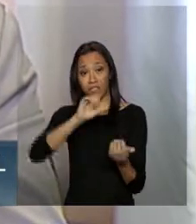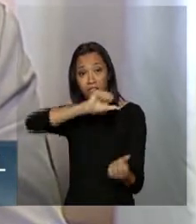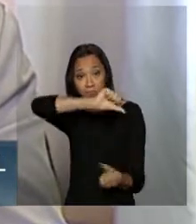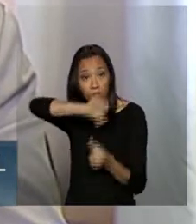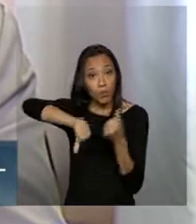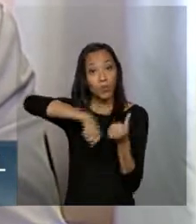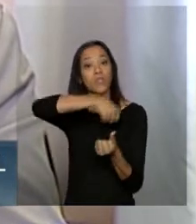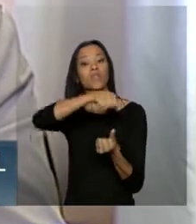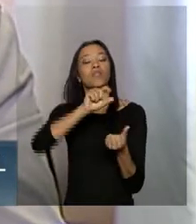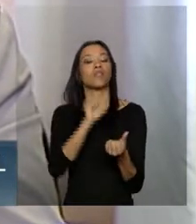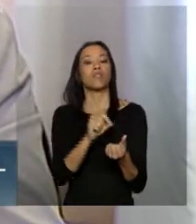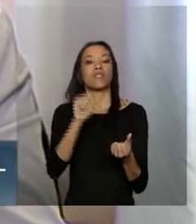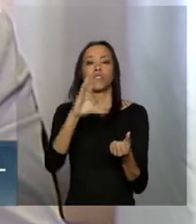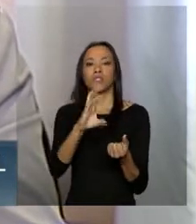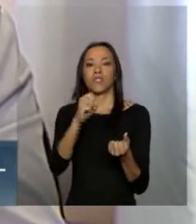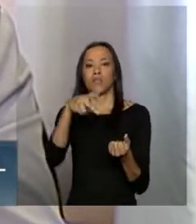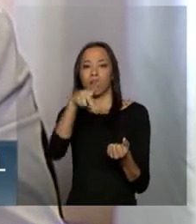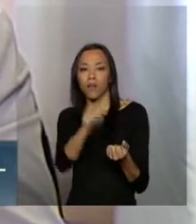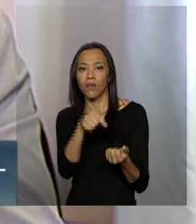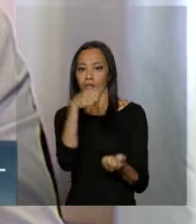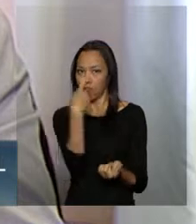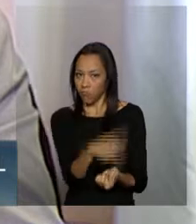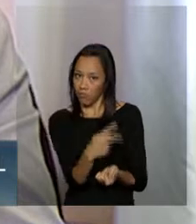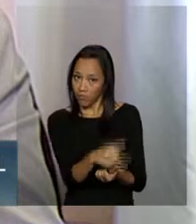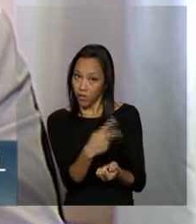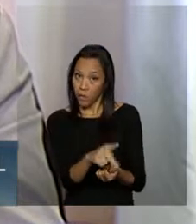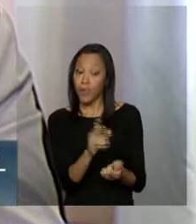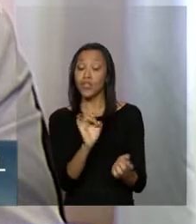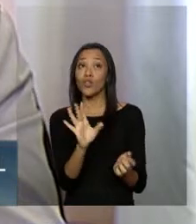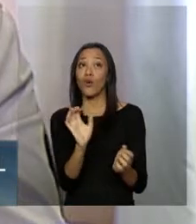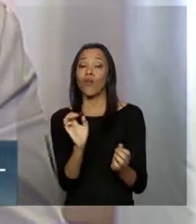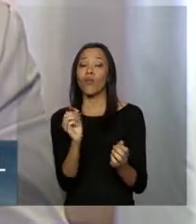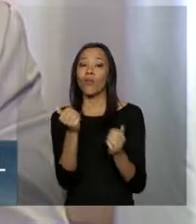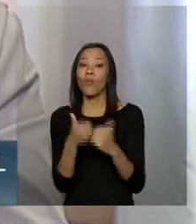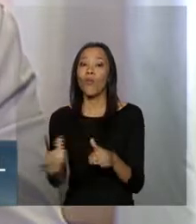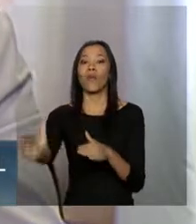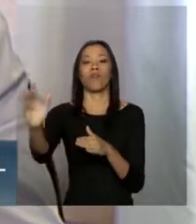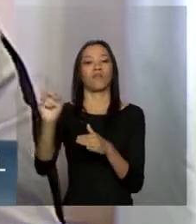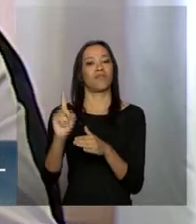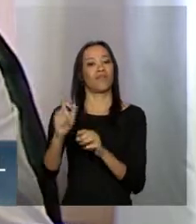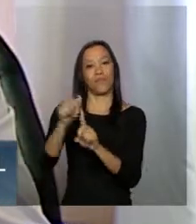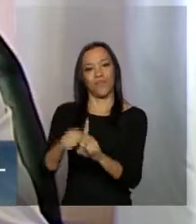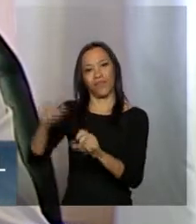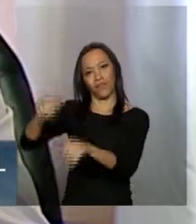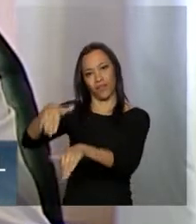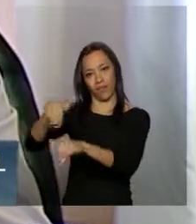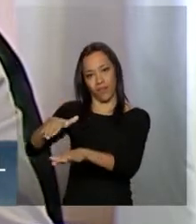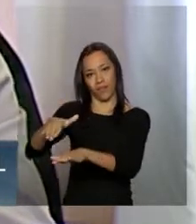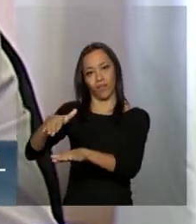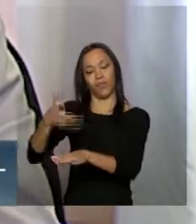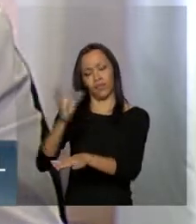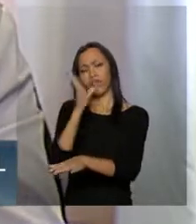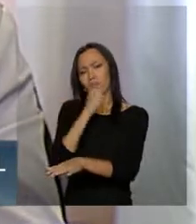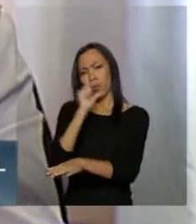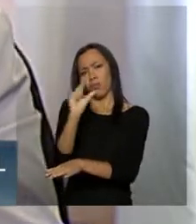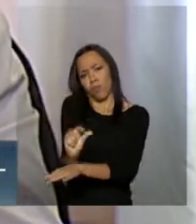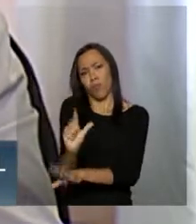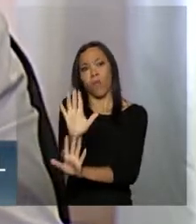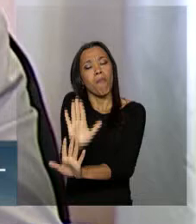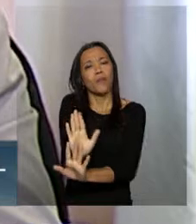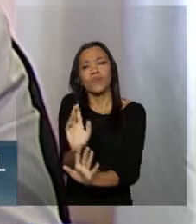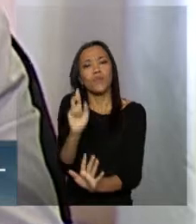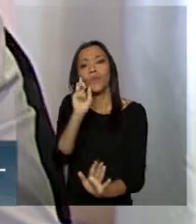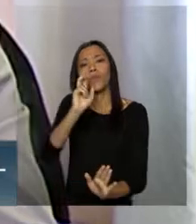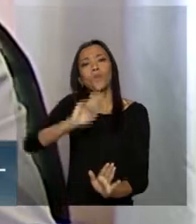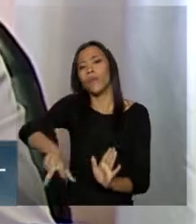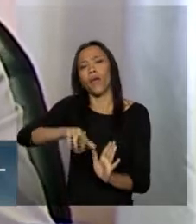a vacina só pode ser começada a produzida a partir de setembro. Então, ela vai demorar um pouco mais. Mas isso não significa